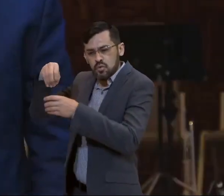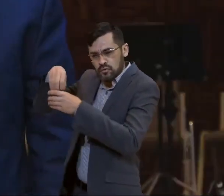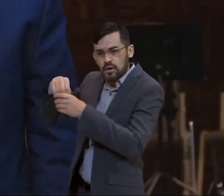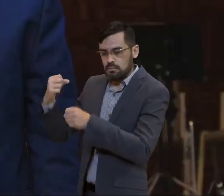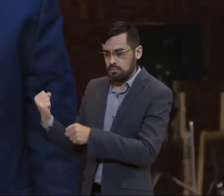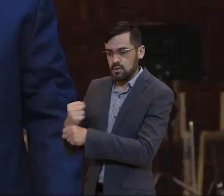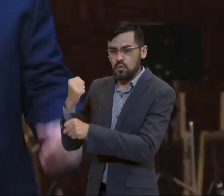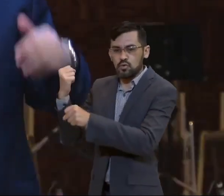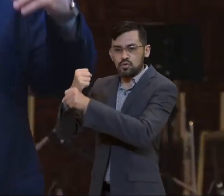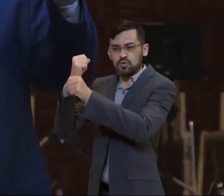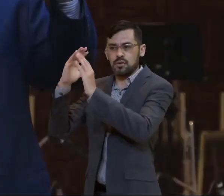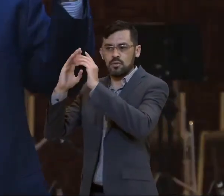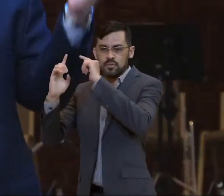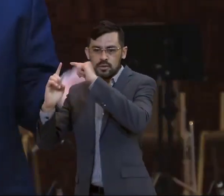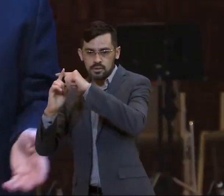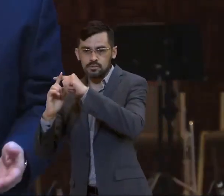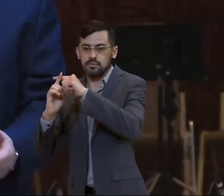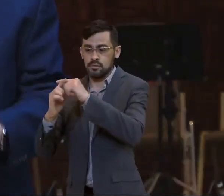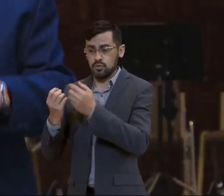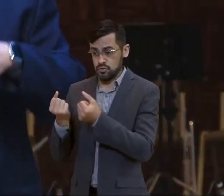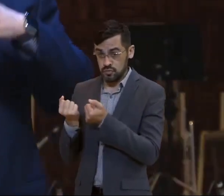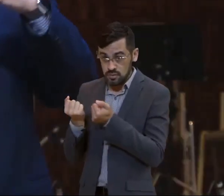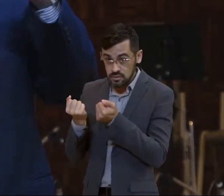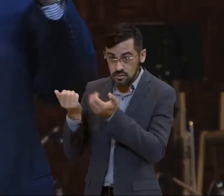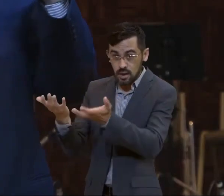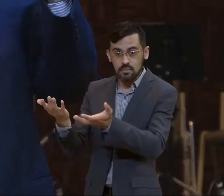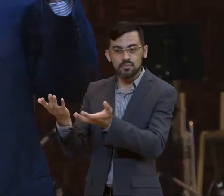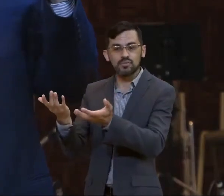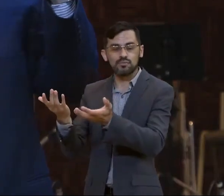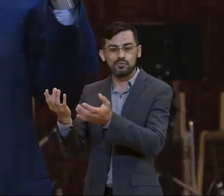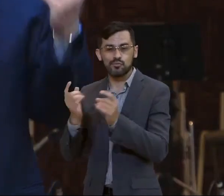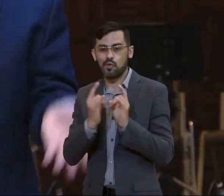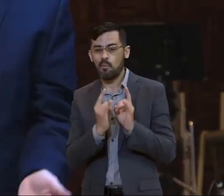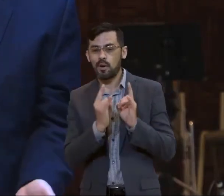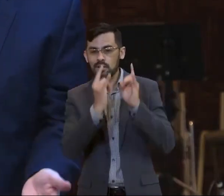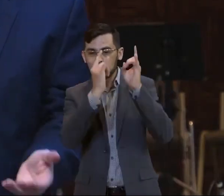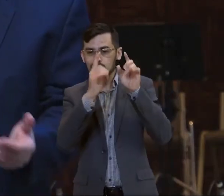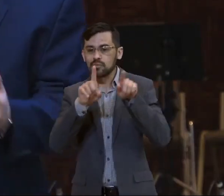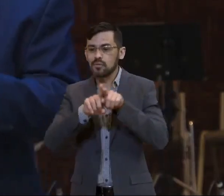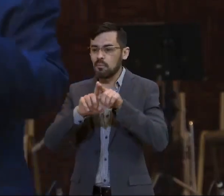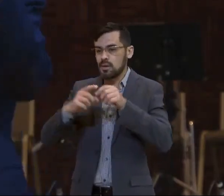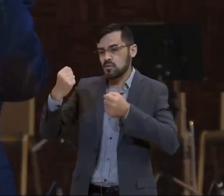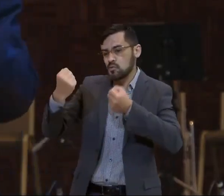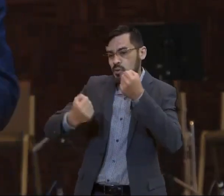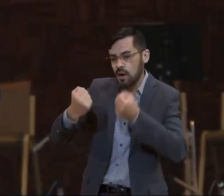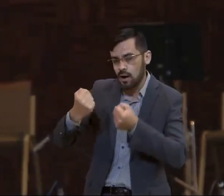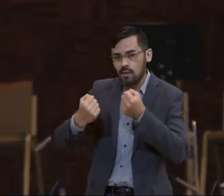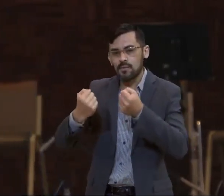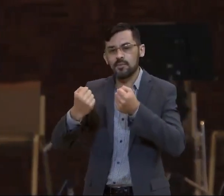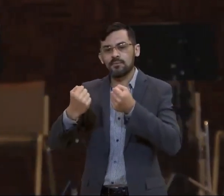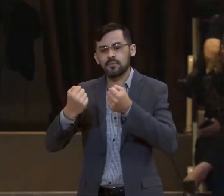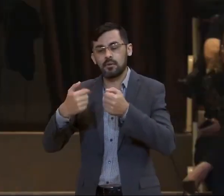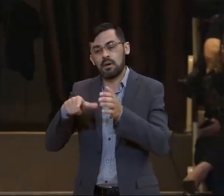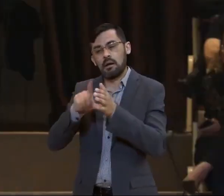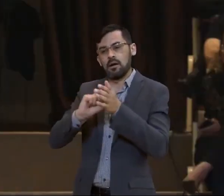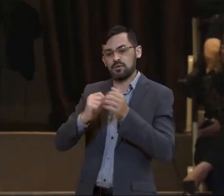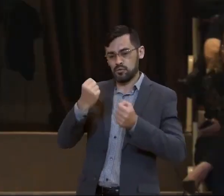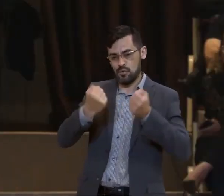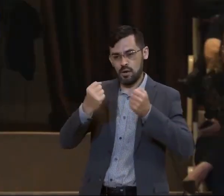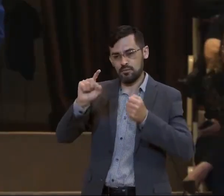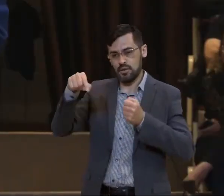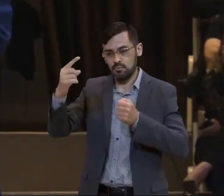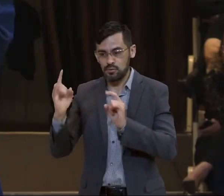templo. E doamos o apartamento, doamos um carro depois, ou antes, primeiro foi o carro, depois